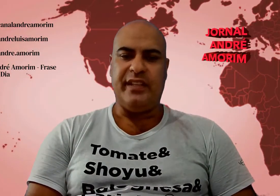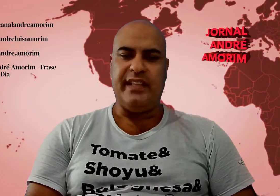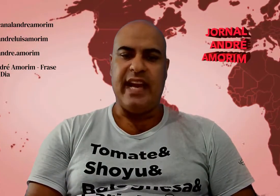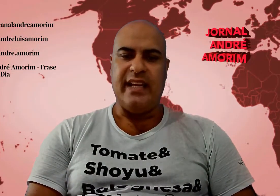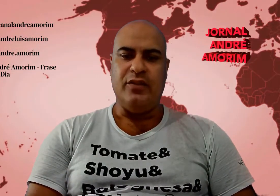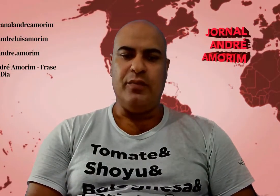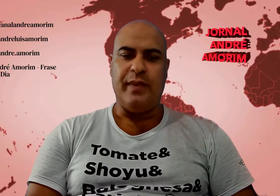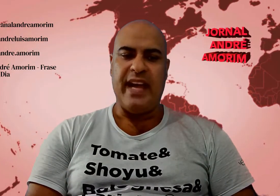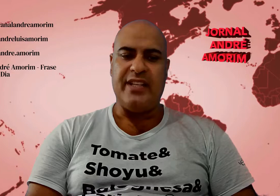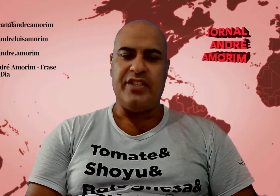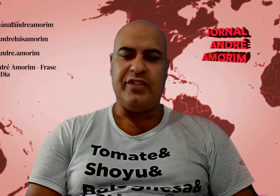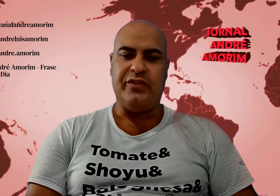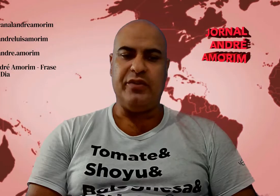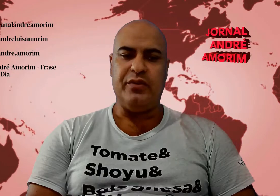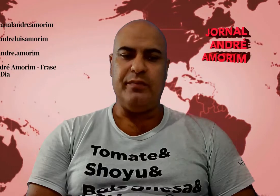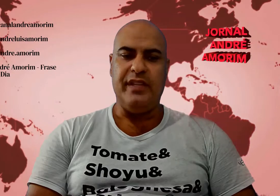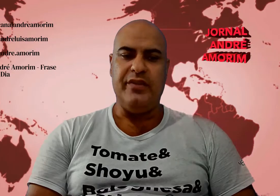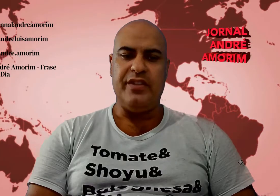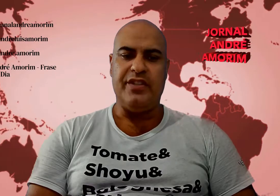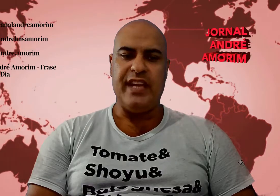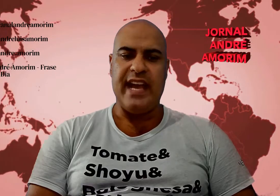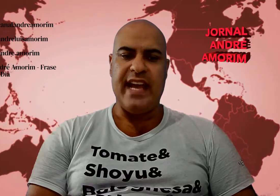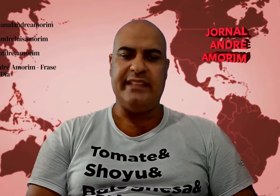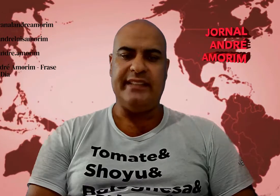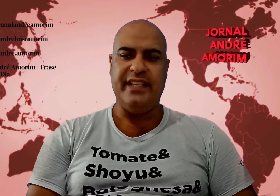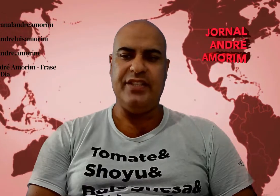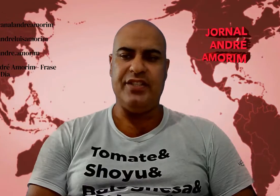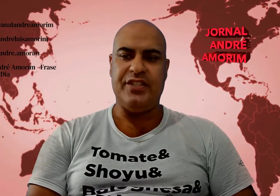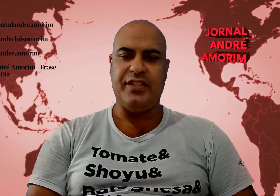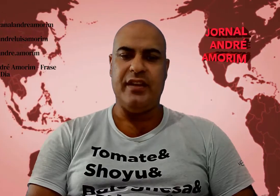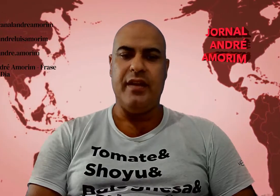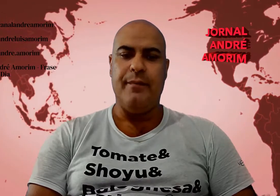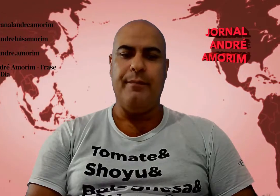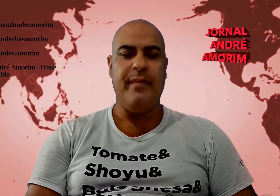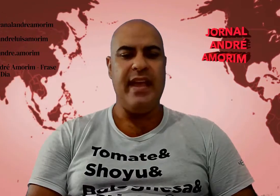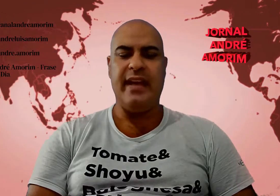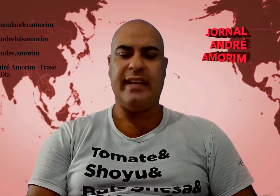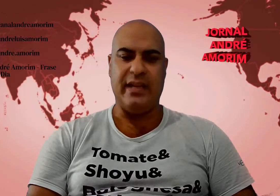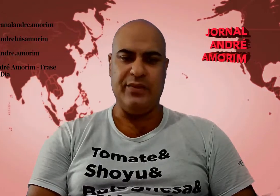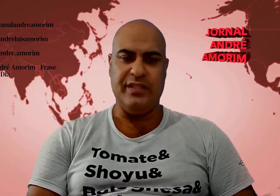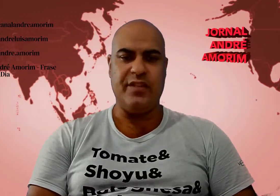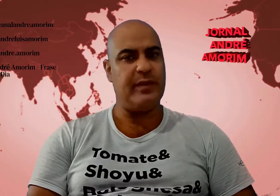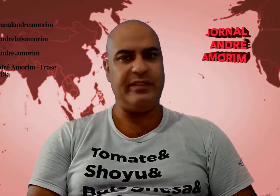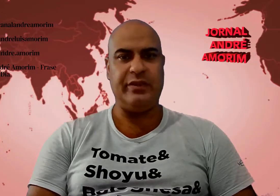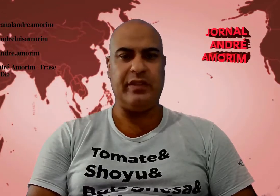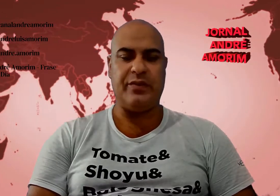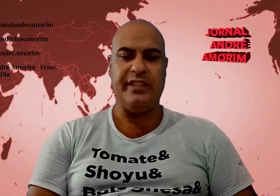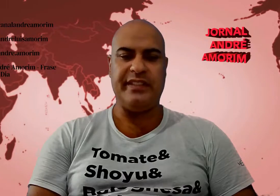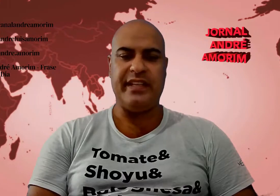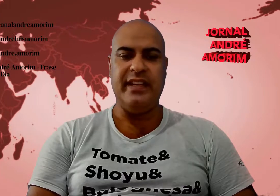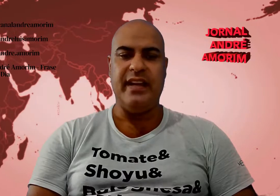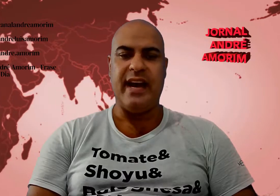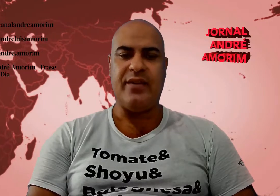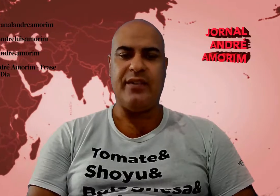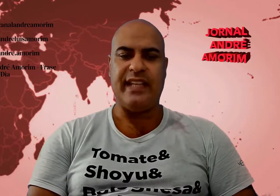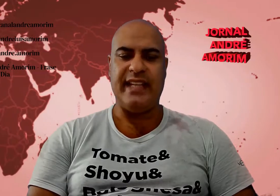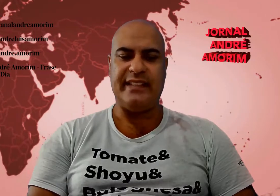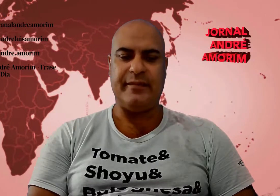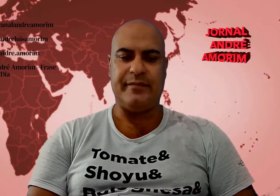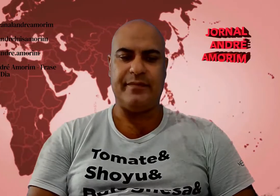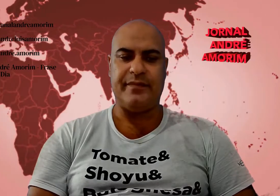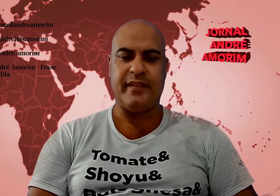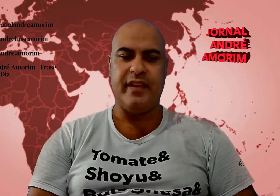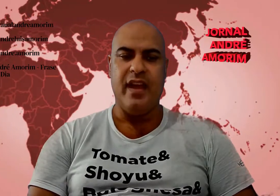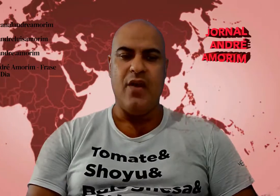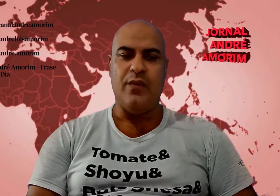Adolescente destrói carrão do pai de 18 milhões de reais e diz: mercadorias, para não dizer outra coisa, né?